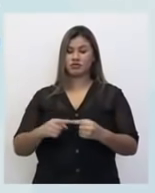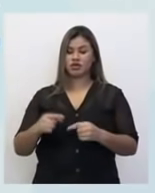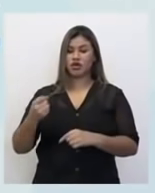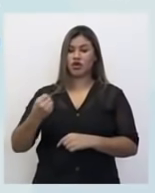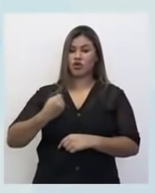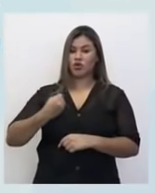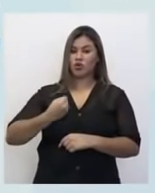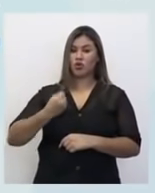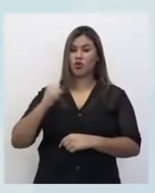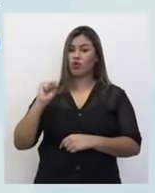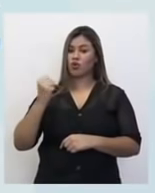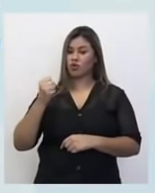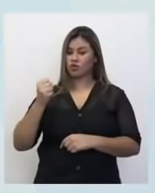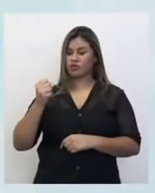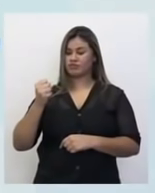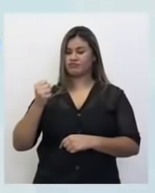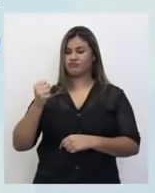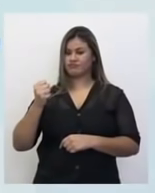algarismos.